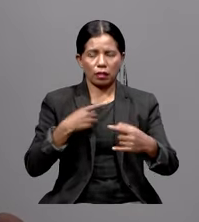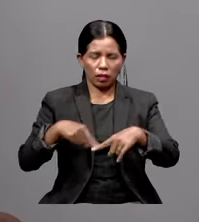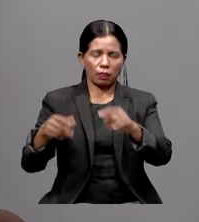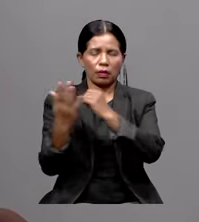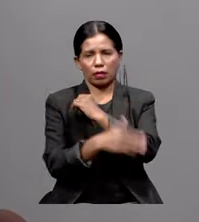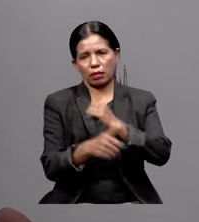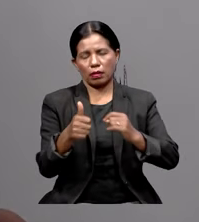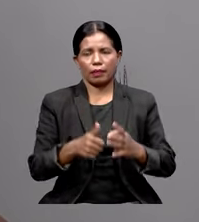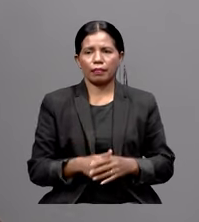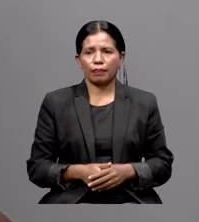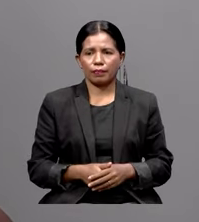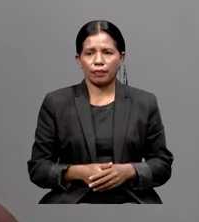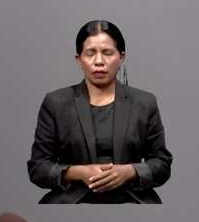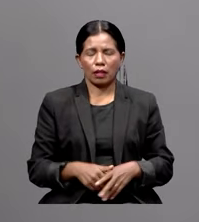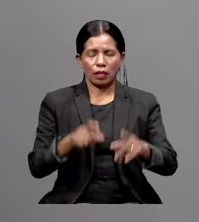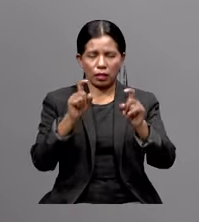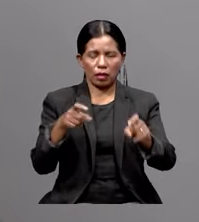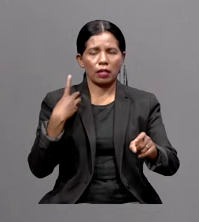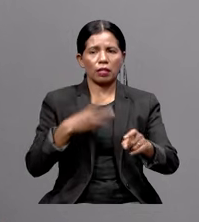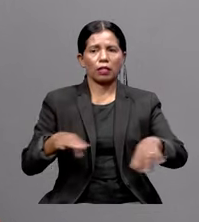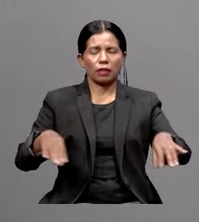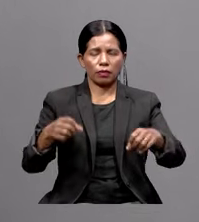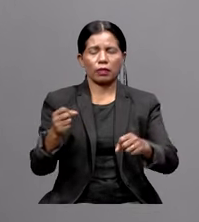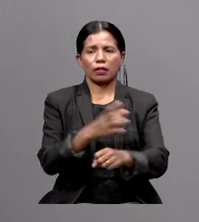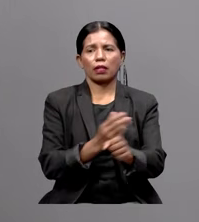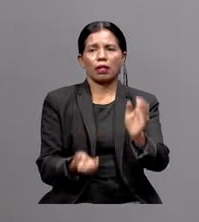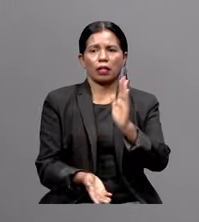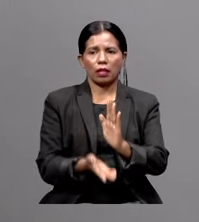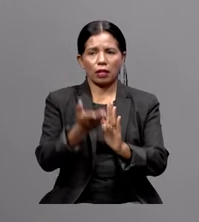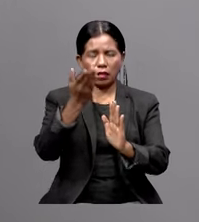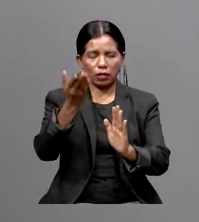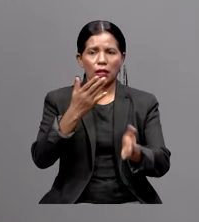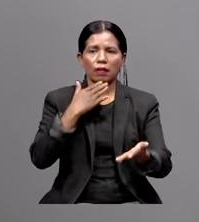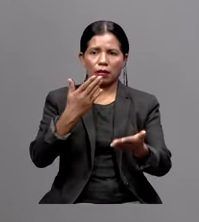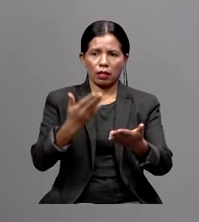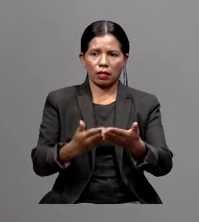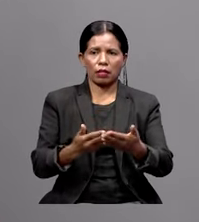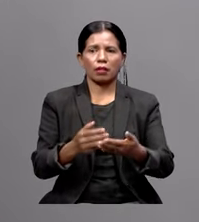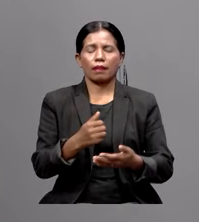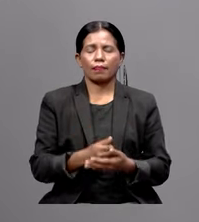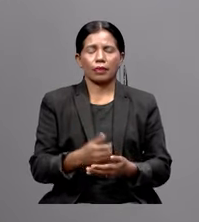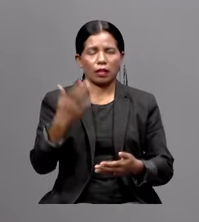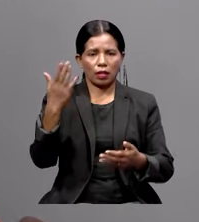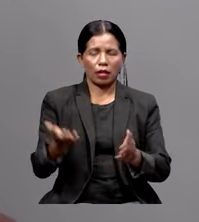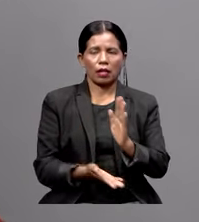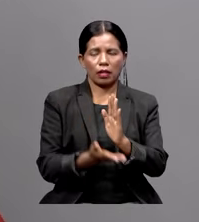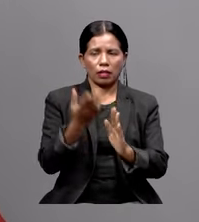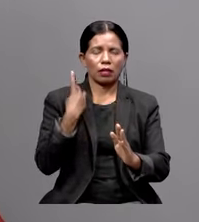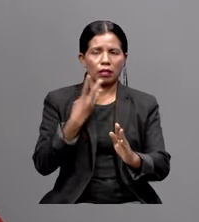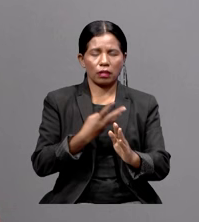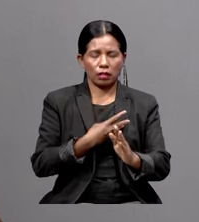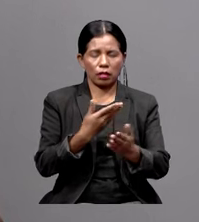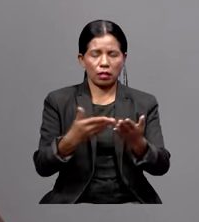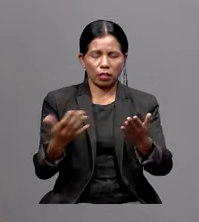é maca tem que ita esforço para hasae qualidade serviço e hasa e tenia materia sira